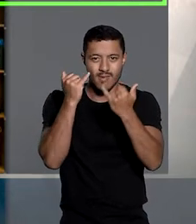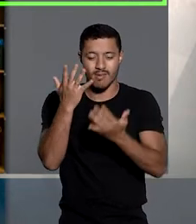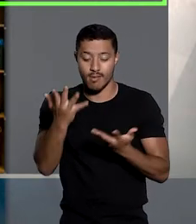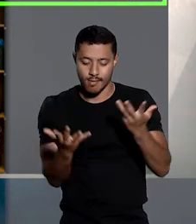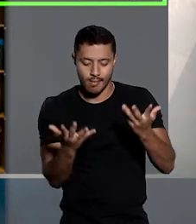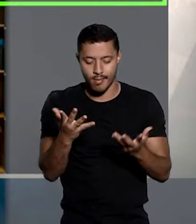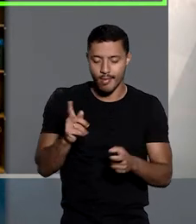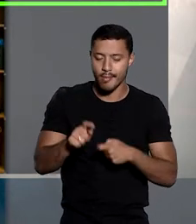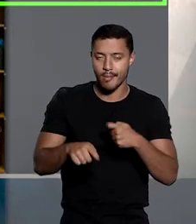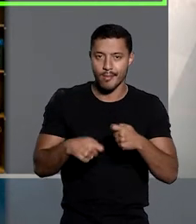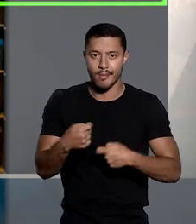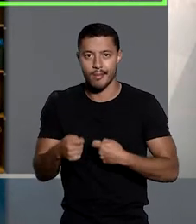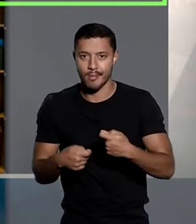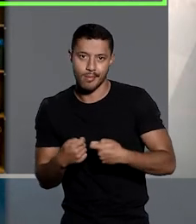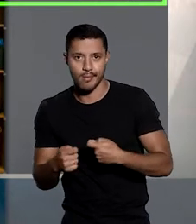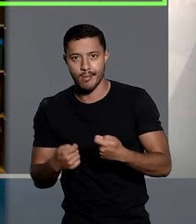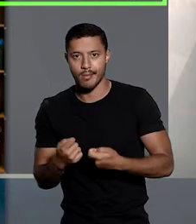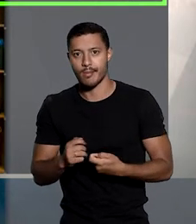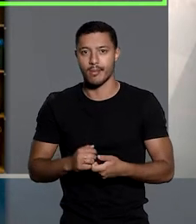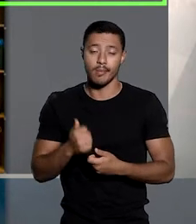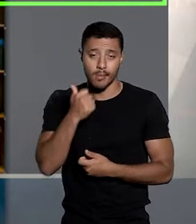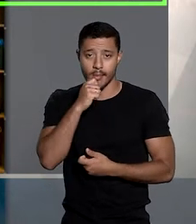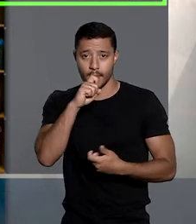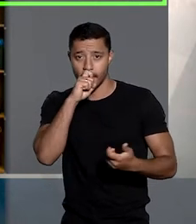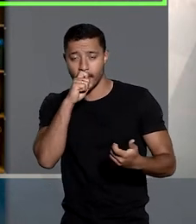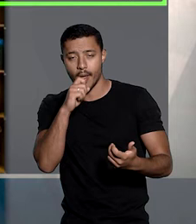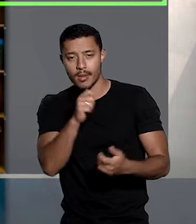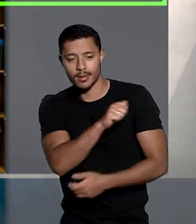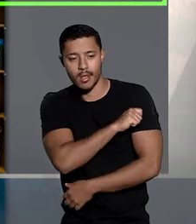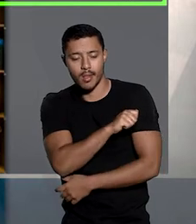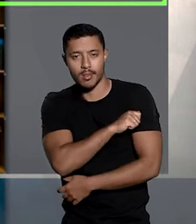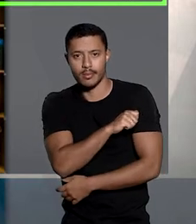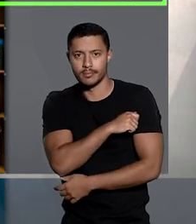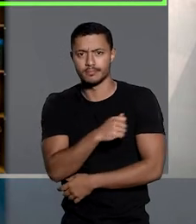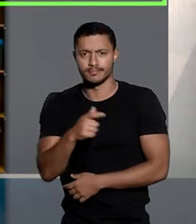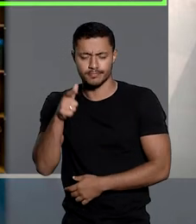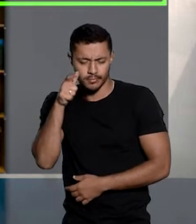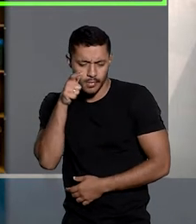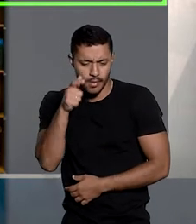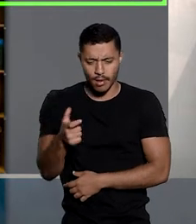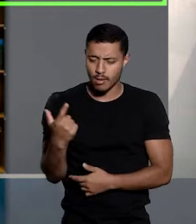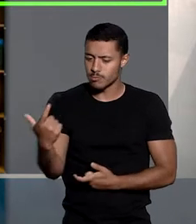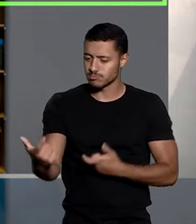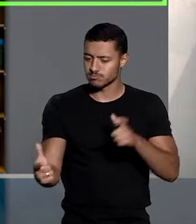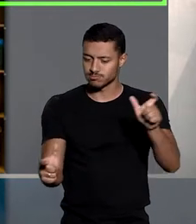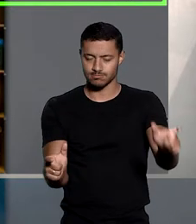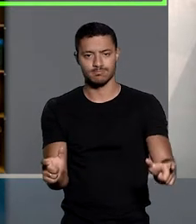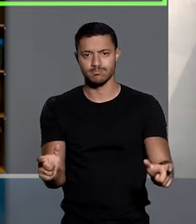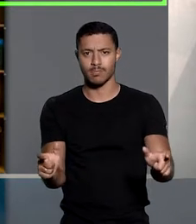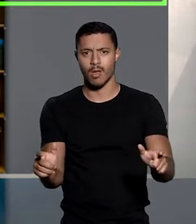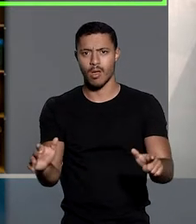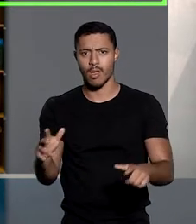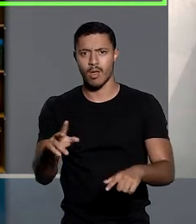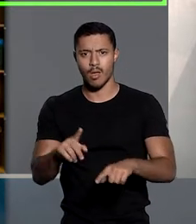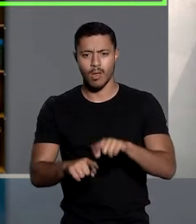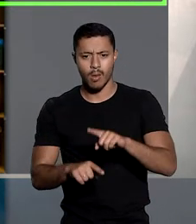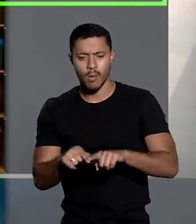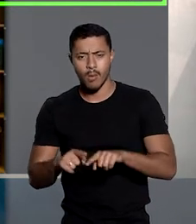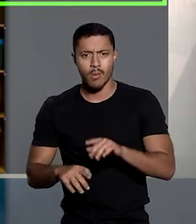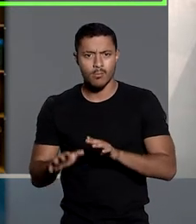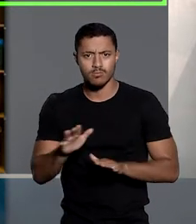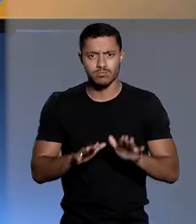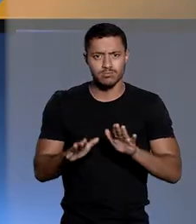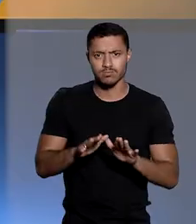desequilíbrio econômico-financeiro imoderado para os pais de alunos, sendo o interesse de ambas as partes a manutenção do pacto